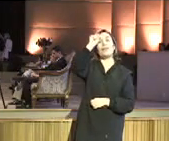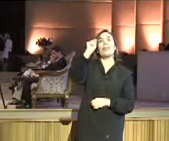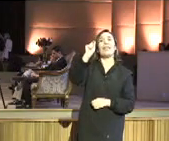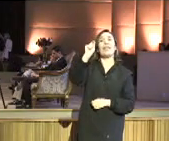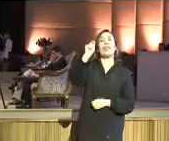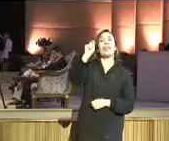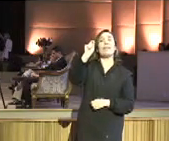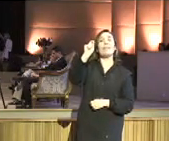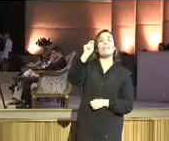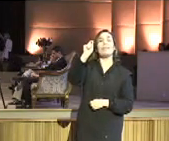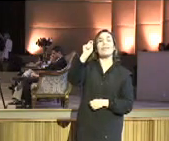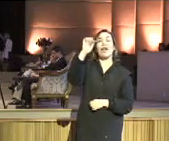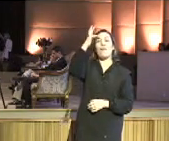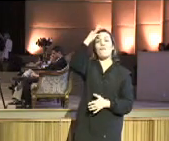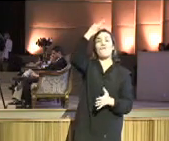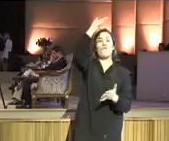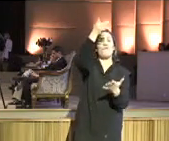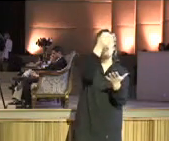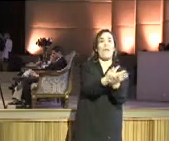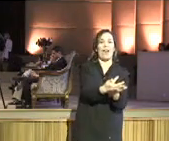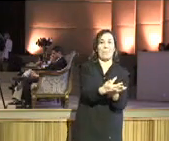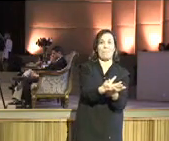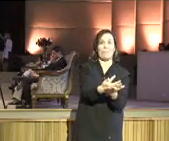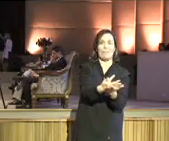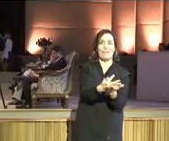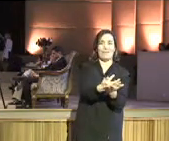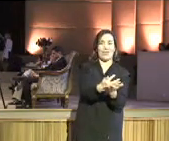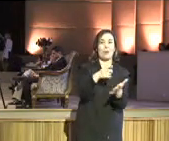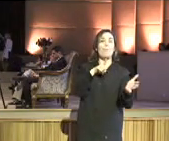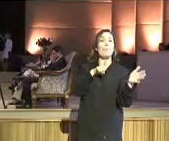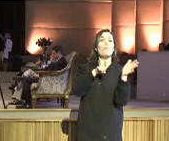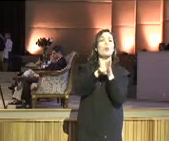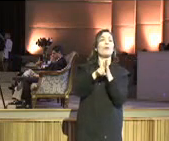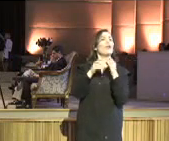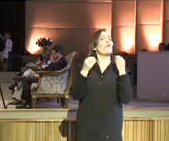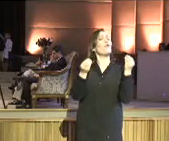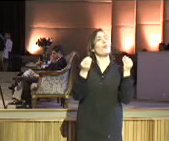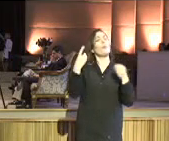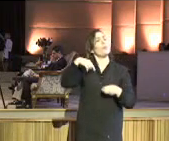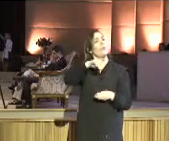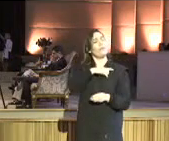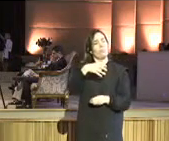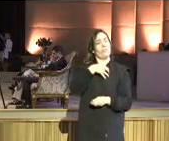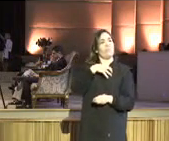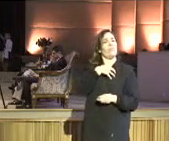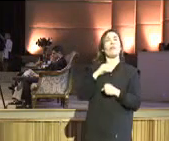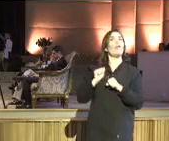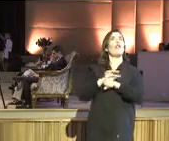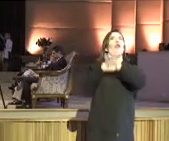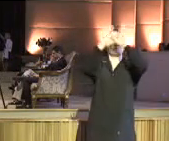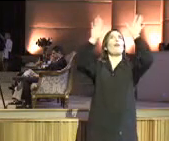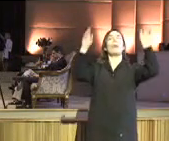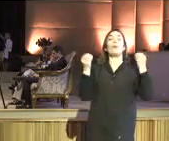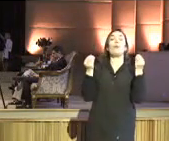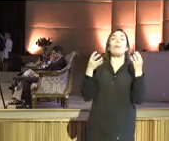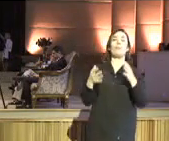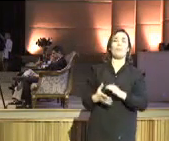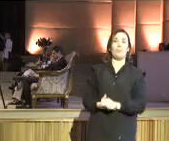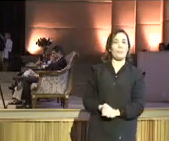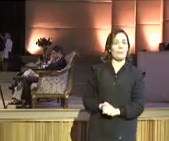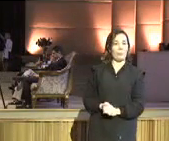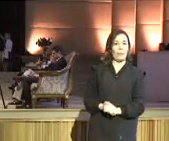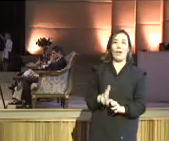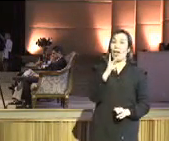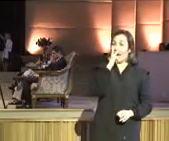era: qual é a nossa verdadeira glória? É como se Davi estivesse dizendo: olha,